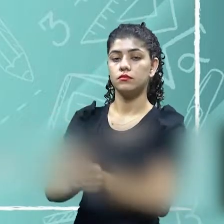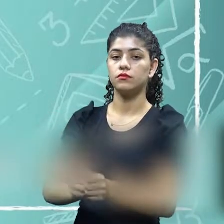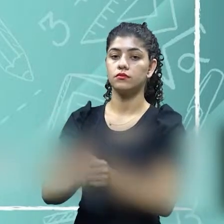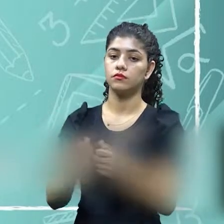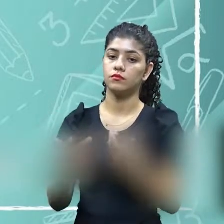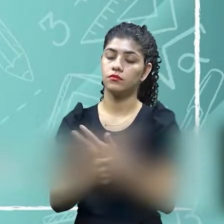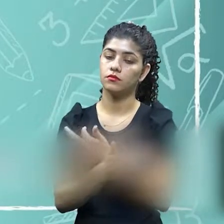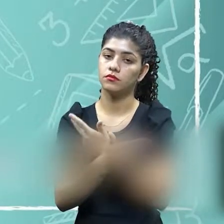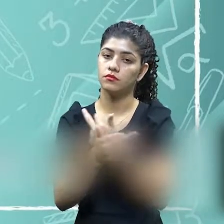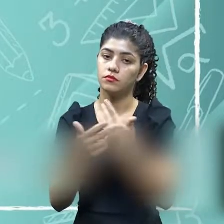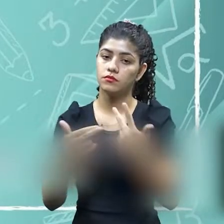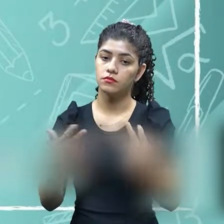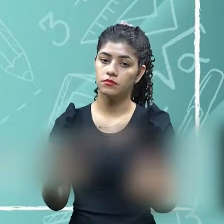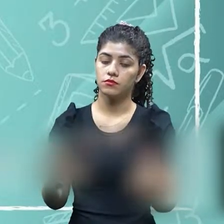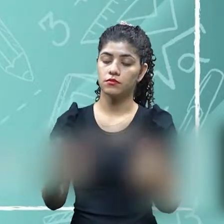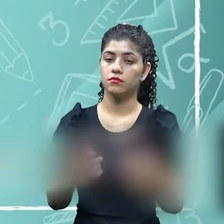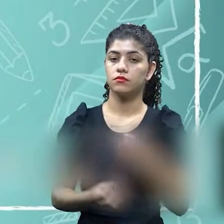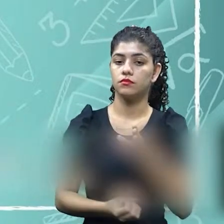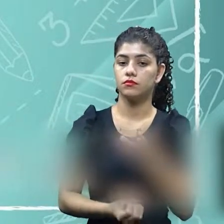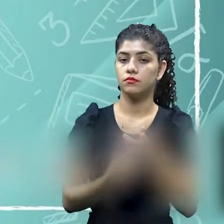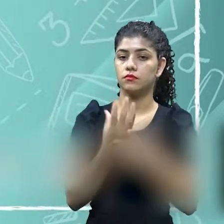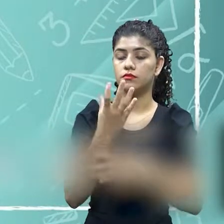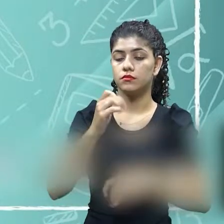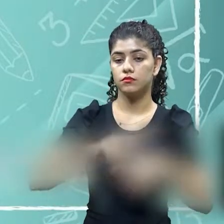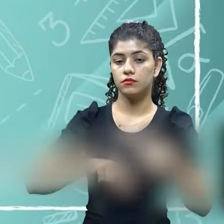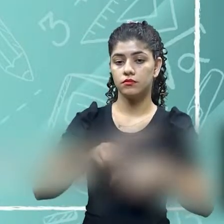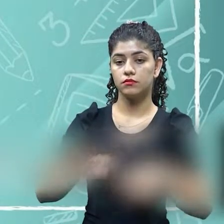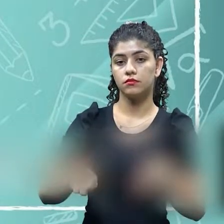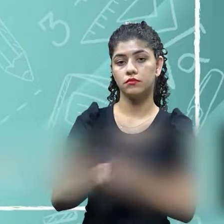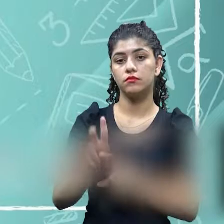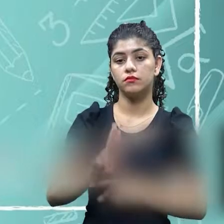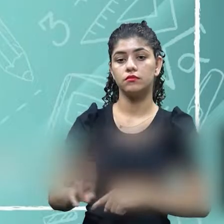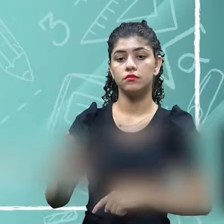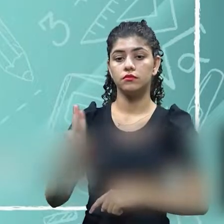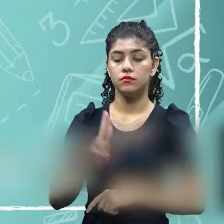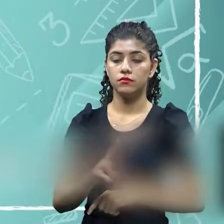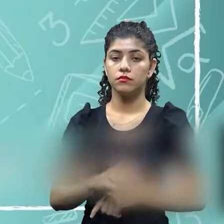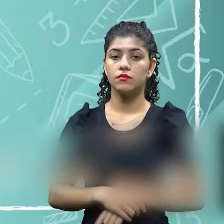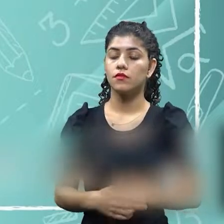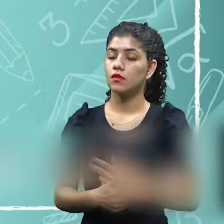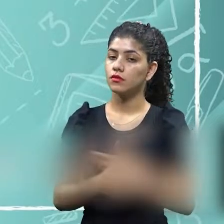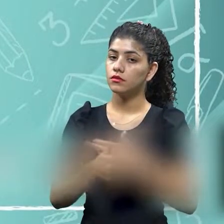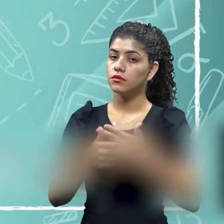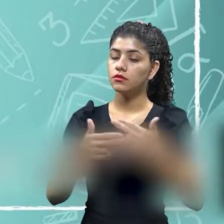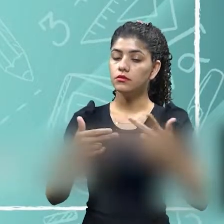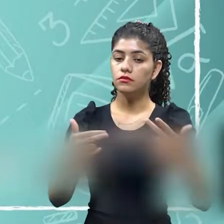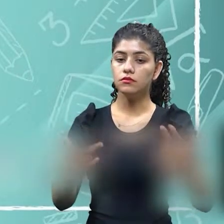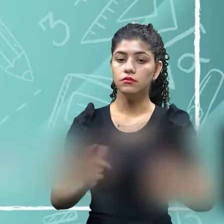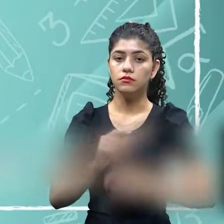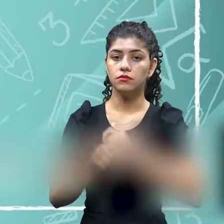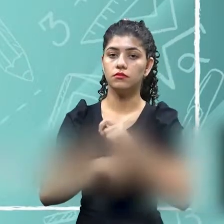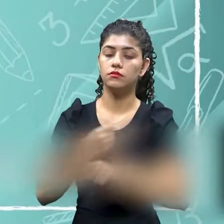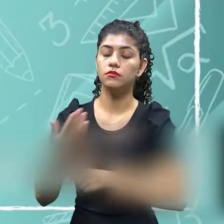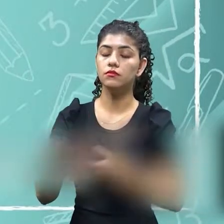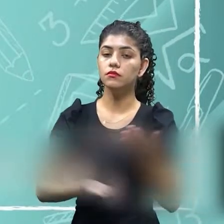para que tenha uma diversidade, tanto na produção, no produto, no consumo, uma diversidade em questão de